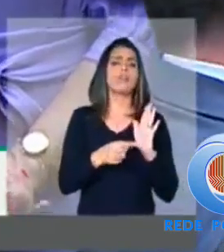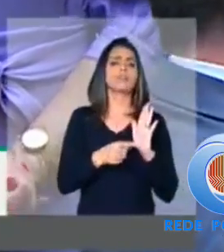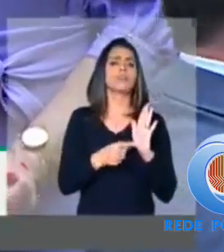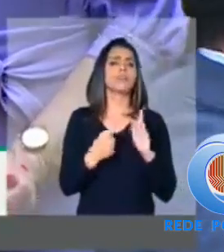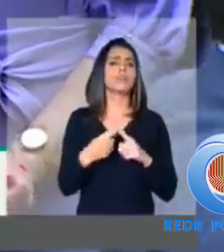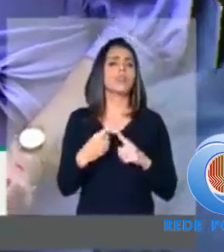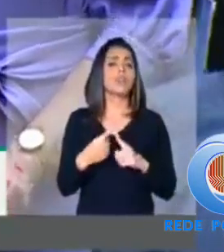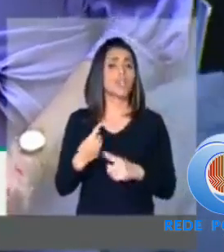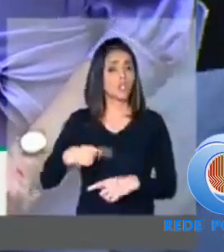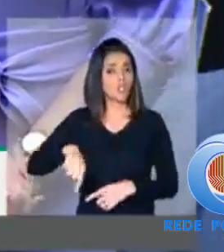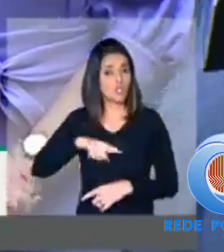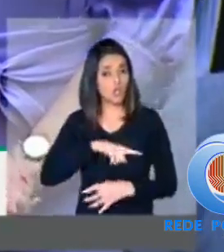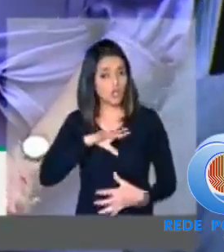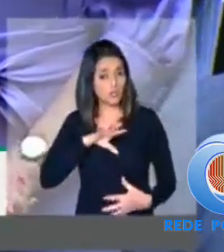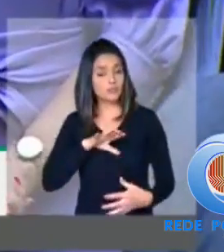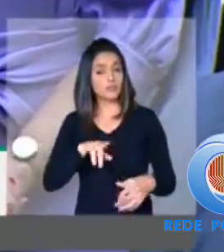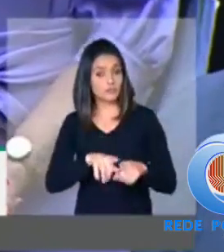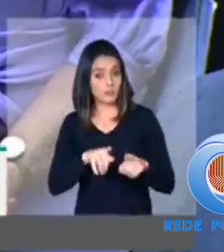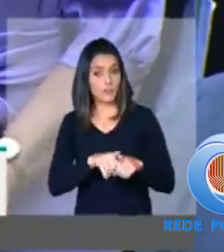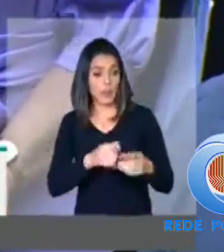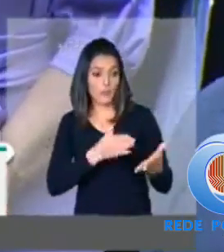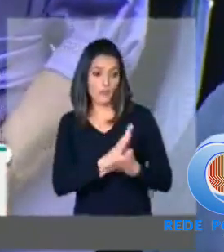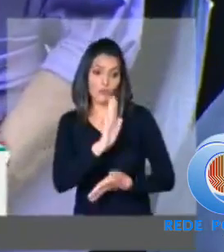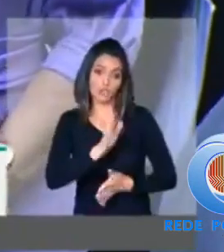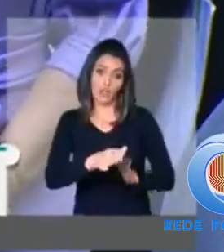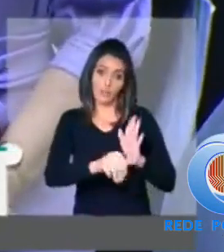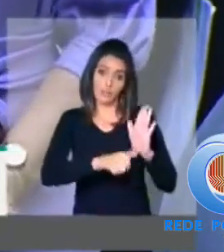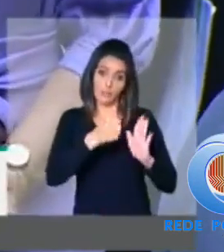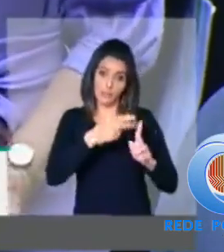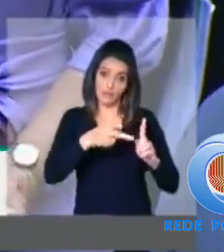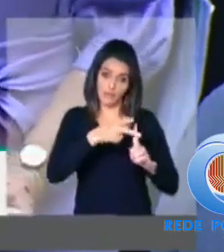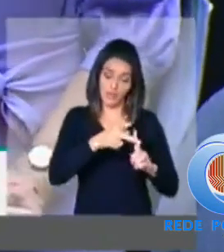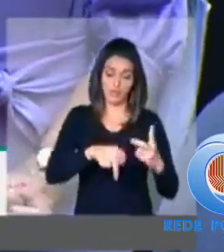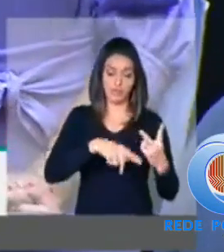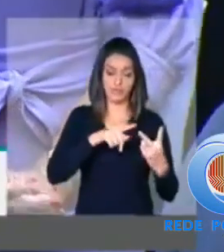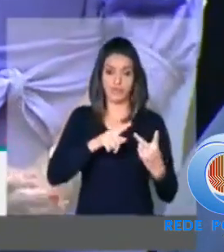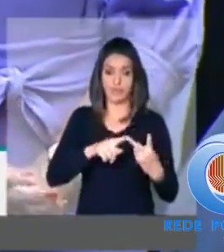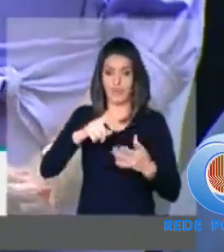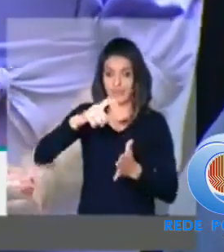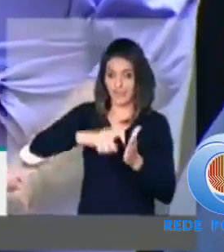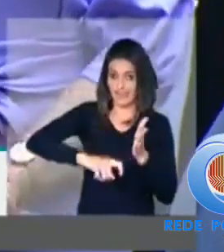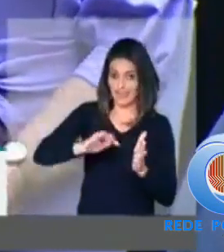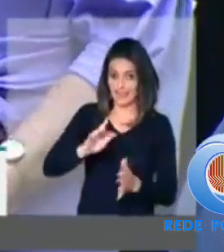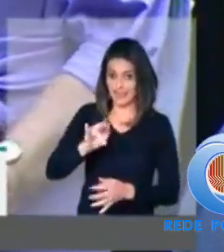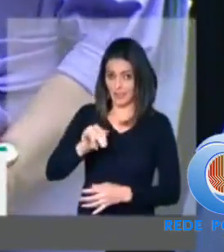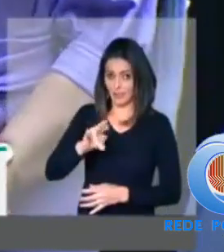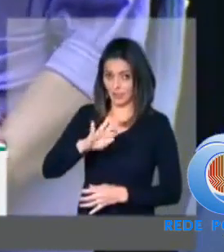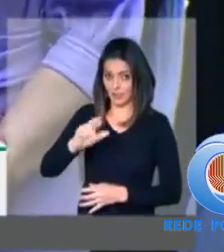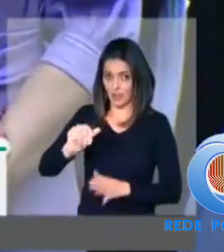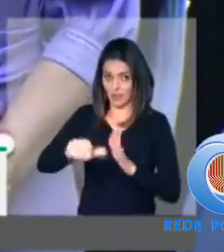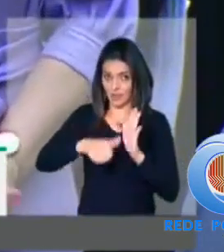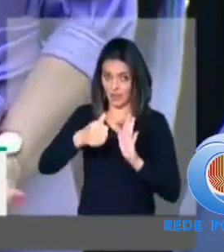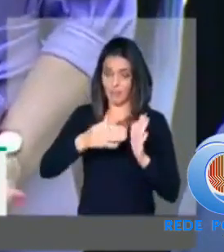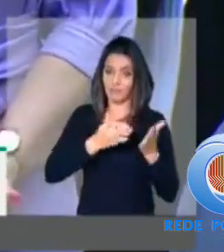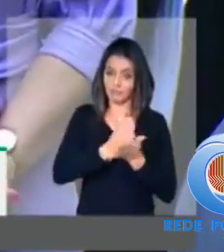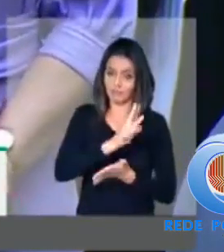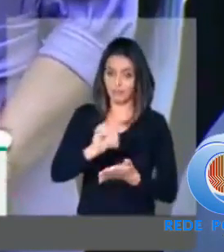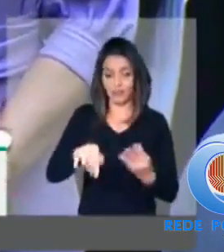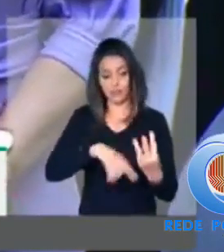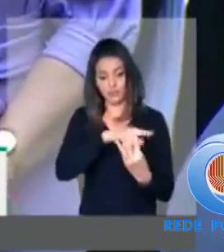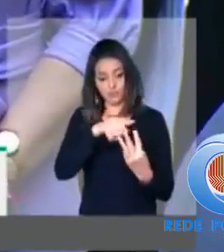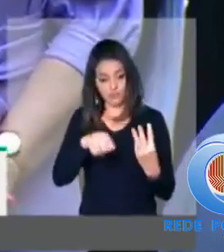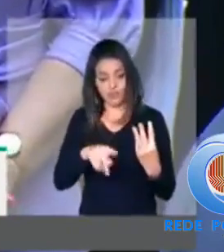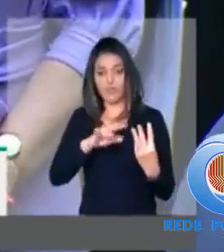que, junto da Previdência e da reforma tributária, a gente caminhe para o Brasil que a gente quer, para o Brasil que a